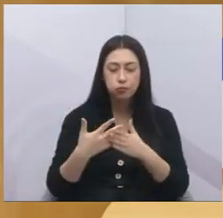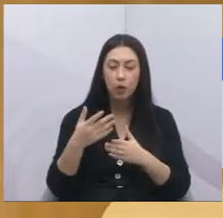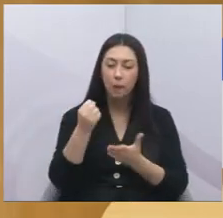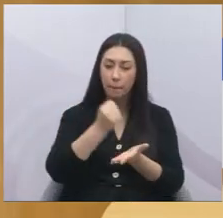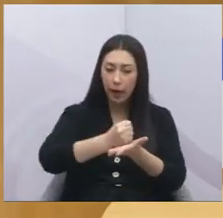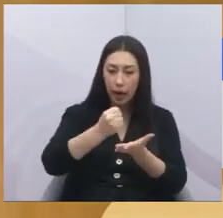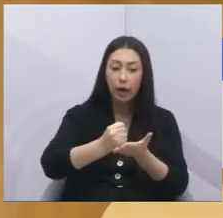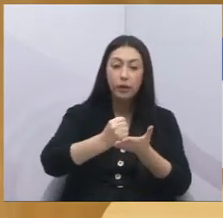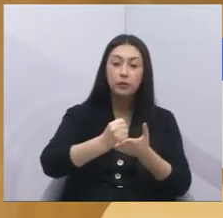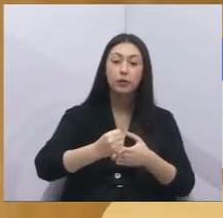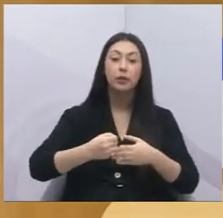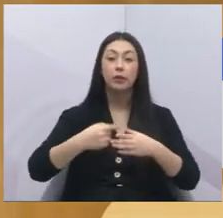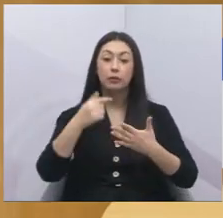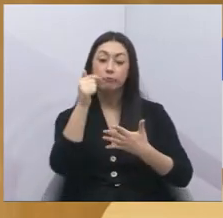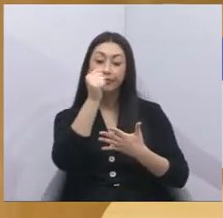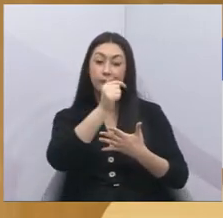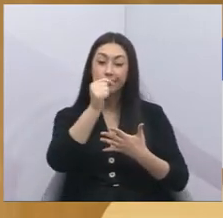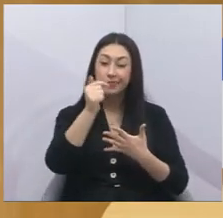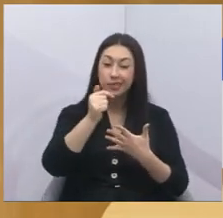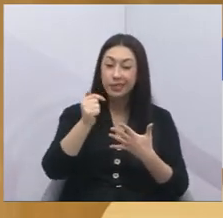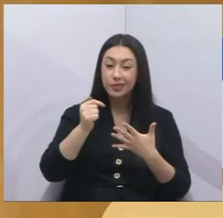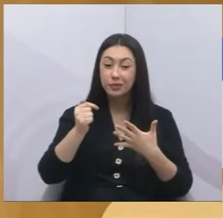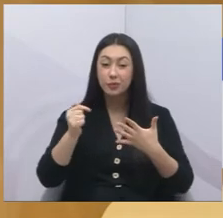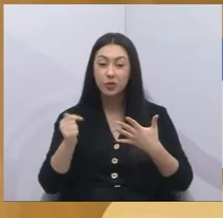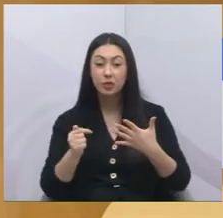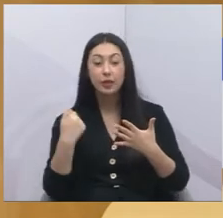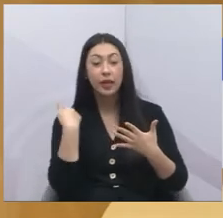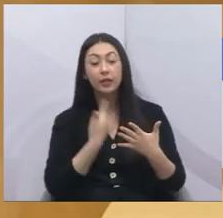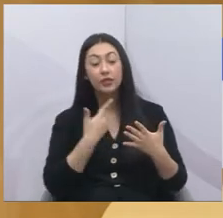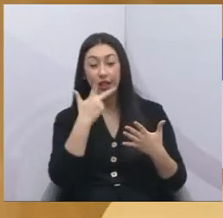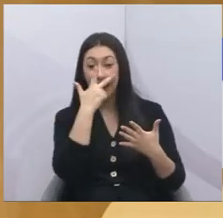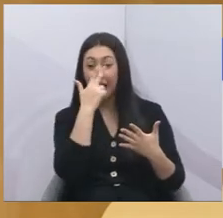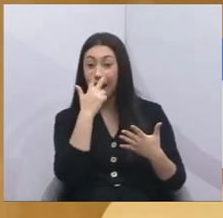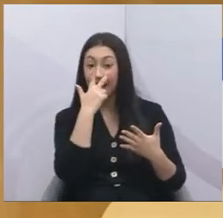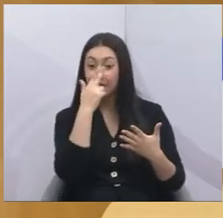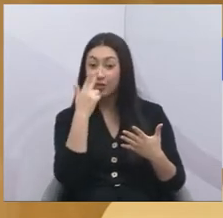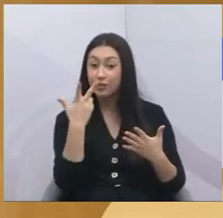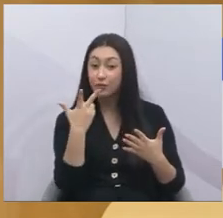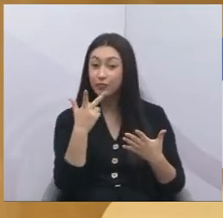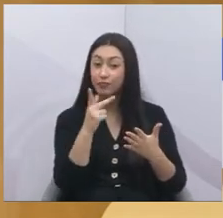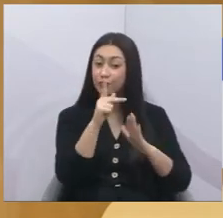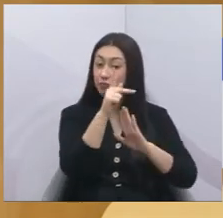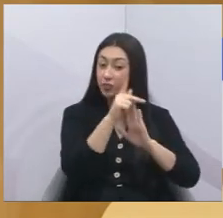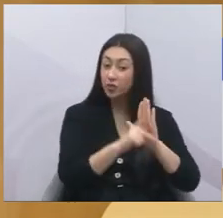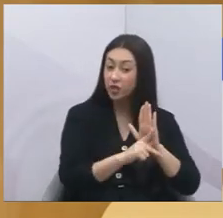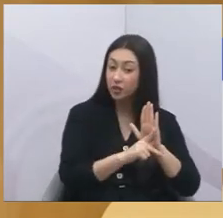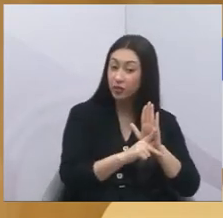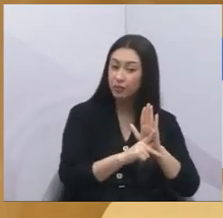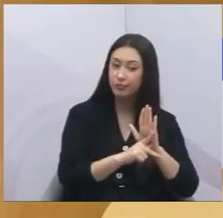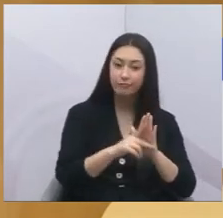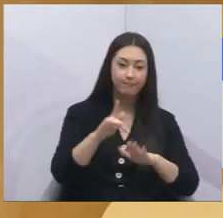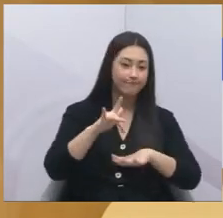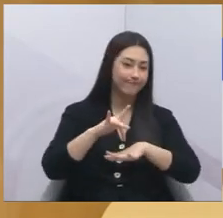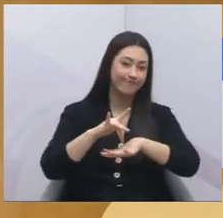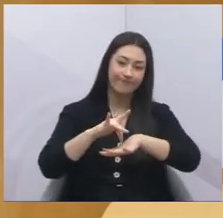casa. Por alguns pontos, Hernanes, que a gente acha que esse projeto, como ele foi feito no início, é um